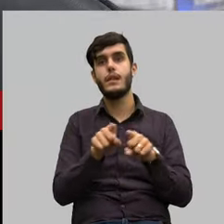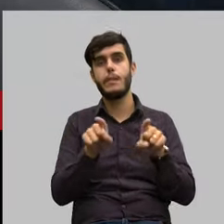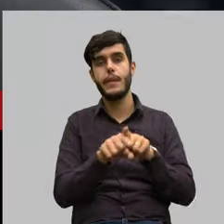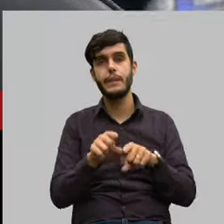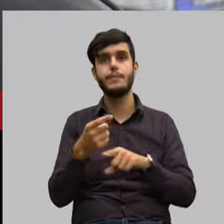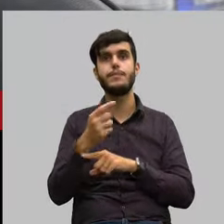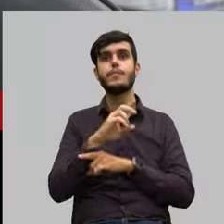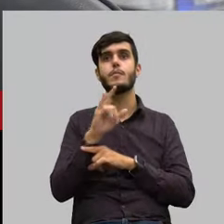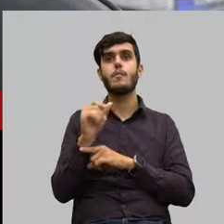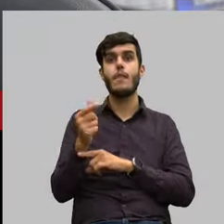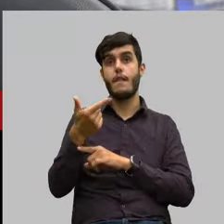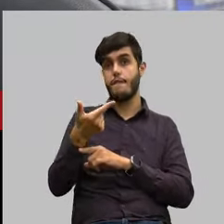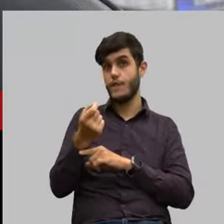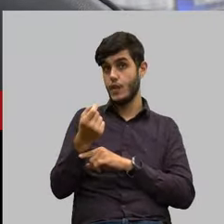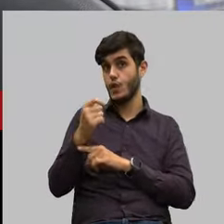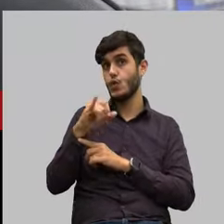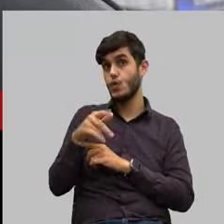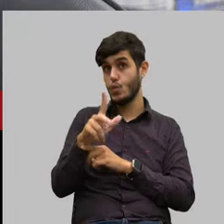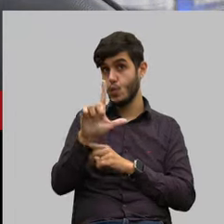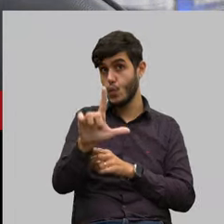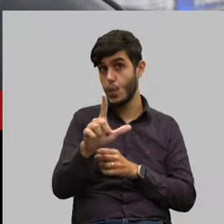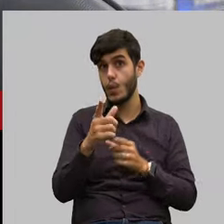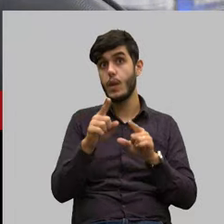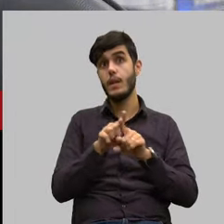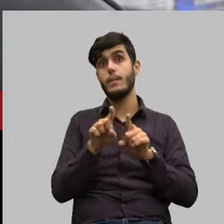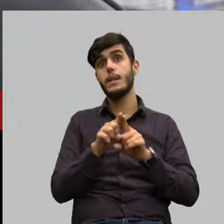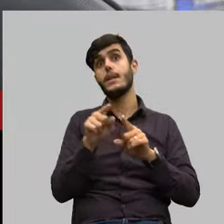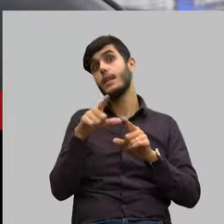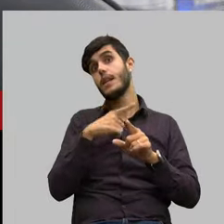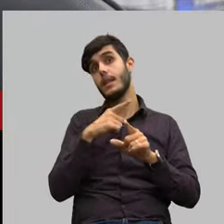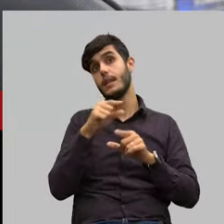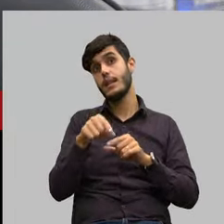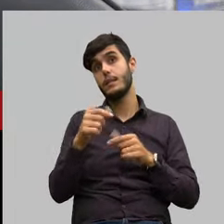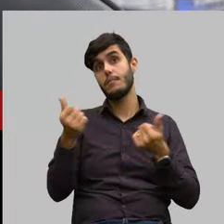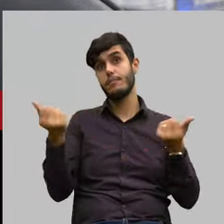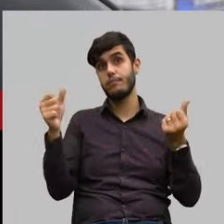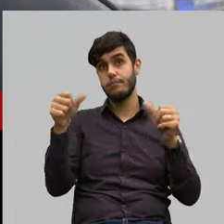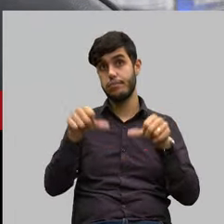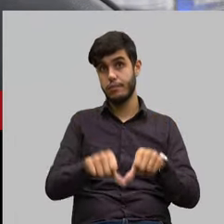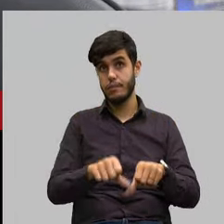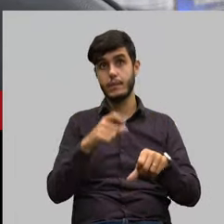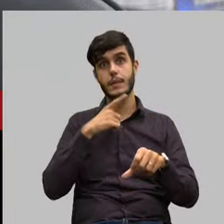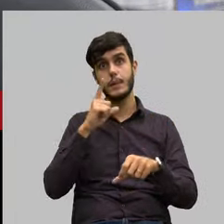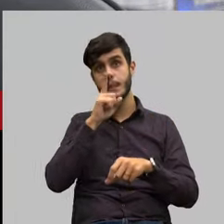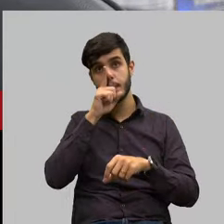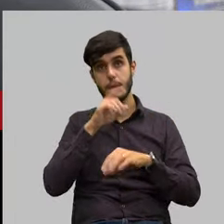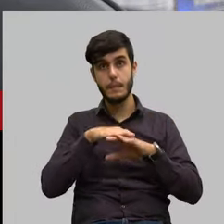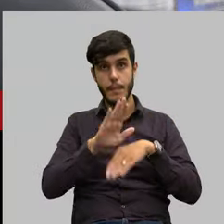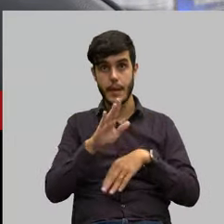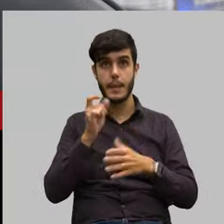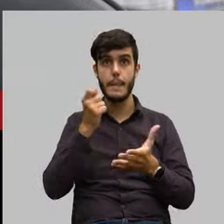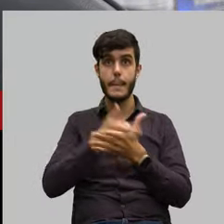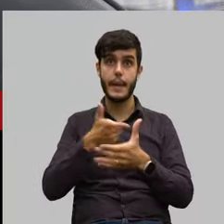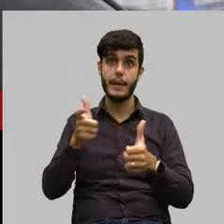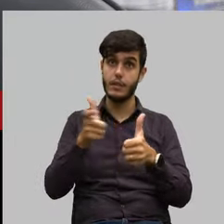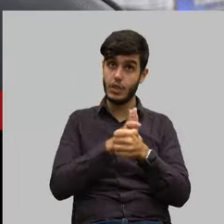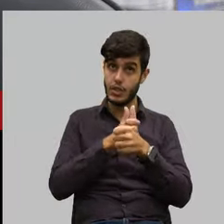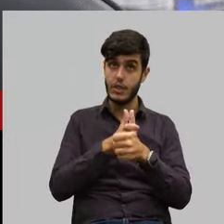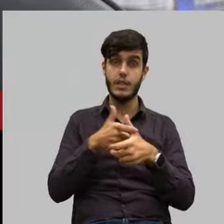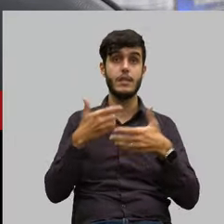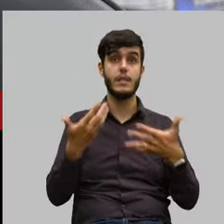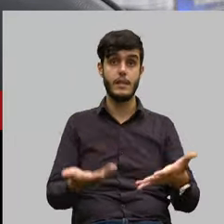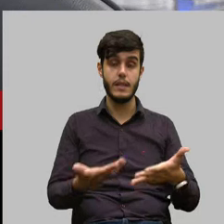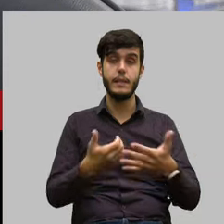eh uma data que pode nos levar a uma situação fiscal ainda mais agravada se tivermos que voltar a pagar a dívida então